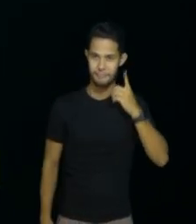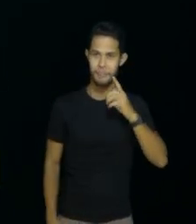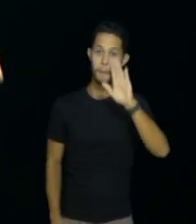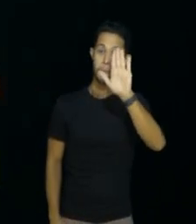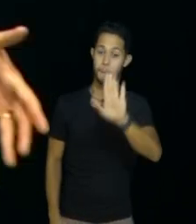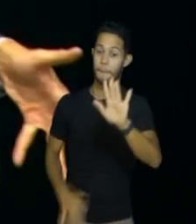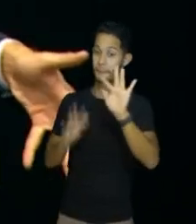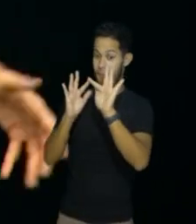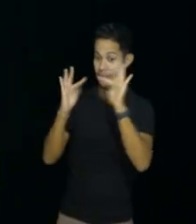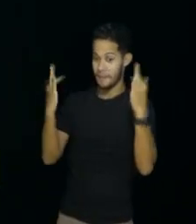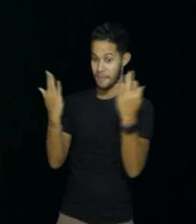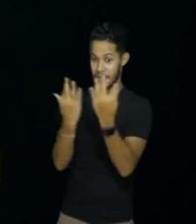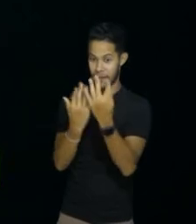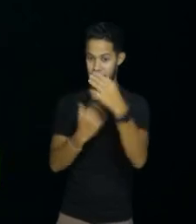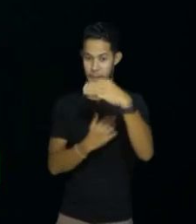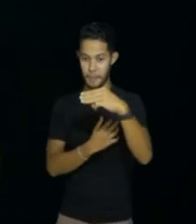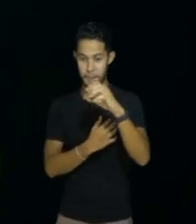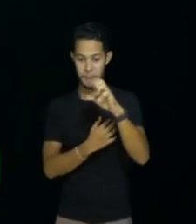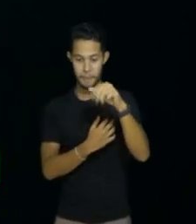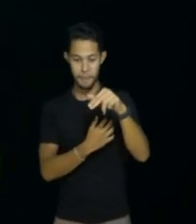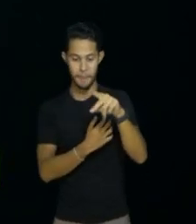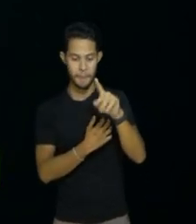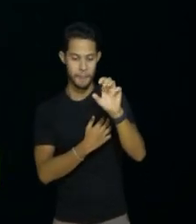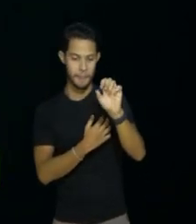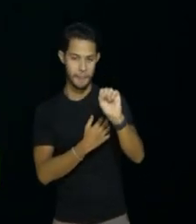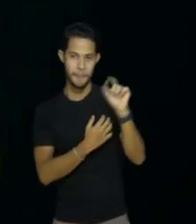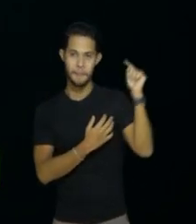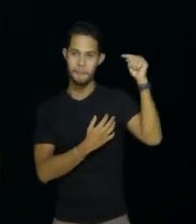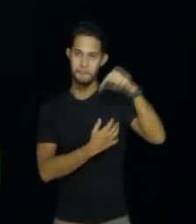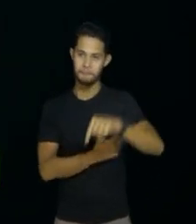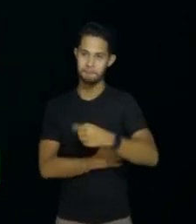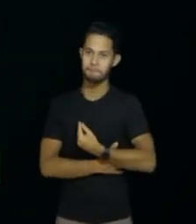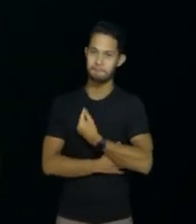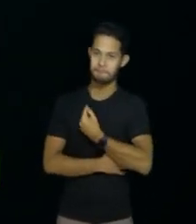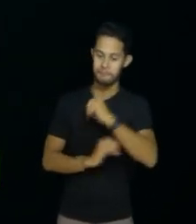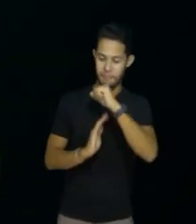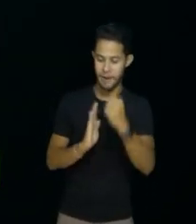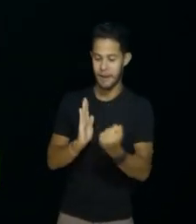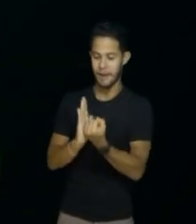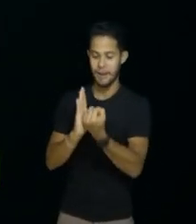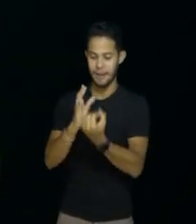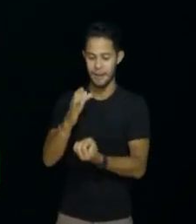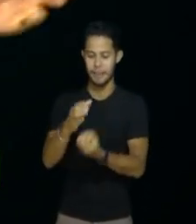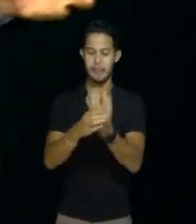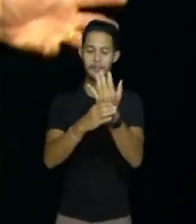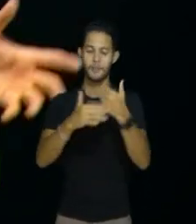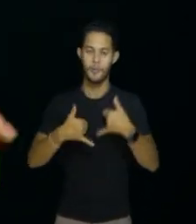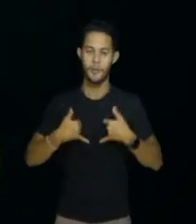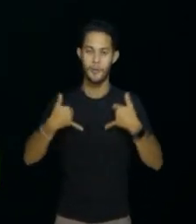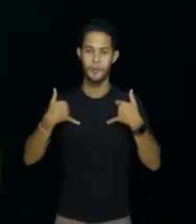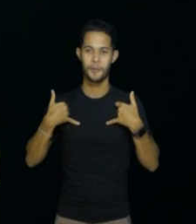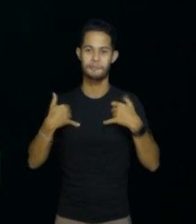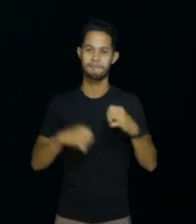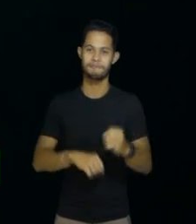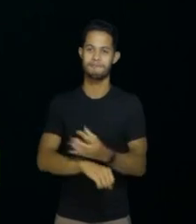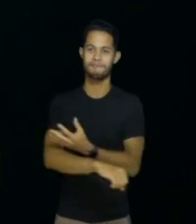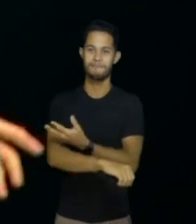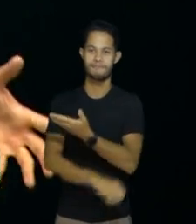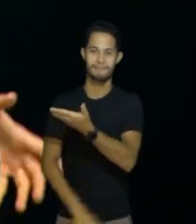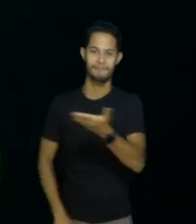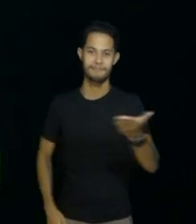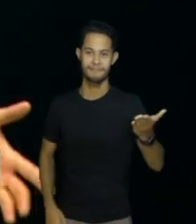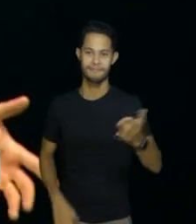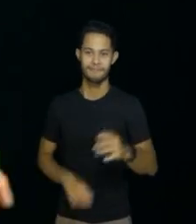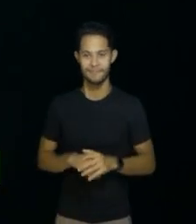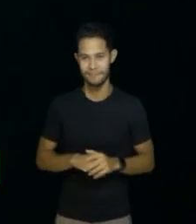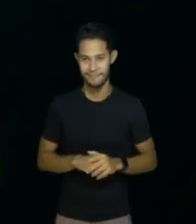Eisenmann, criaram a Eisenmann, uma marca que é nossa, que é de sucesso, que nos orgulha, que nos inspira. Pelas questões de